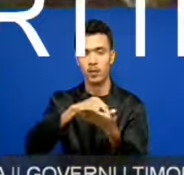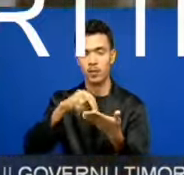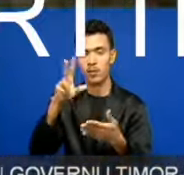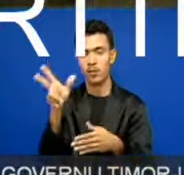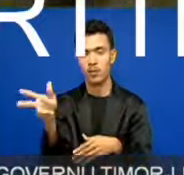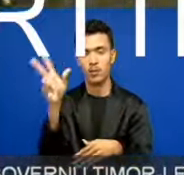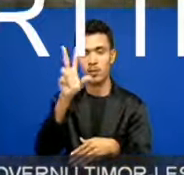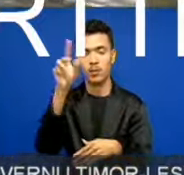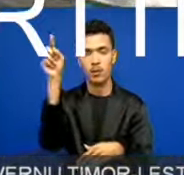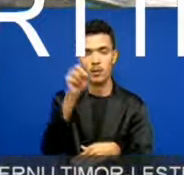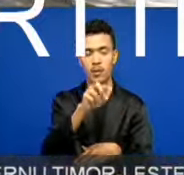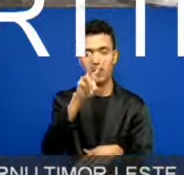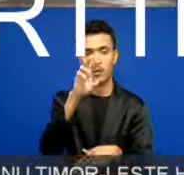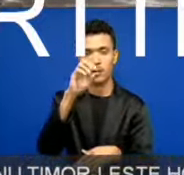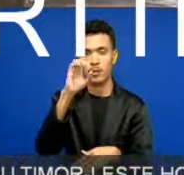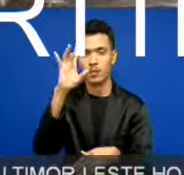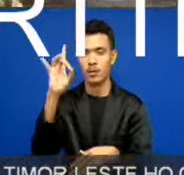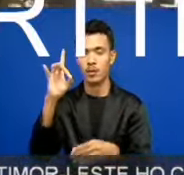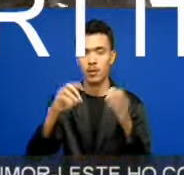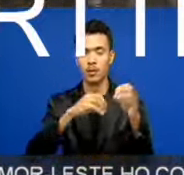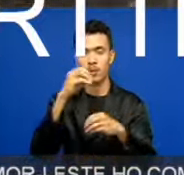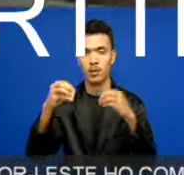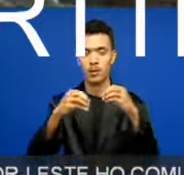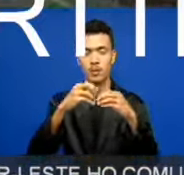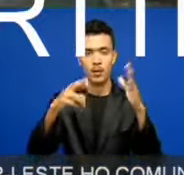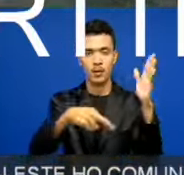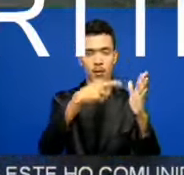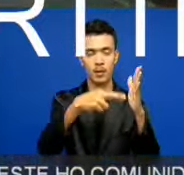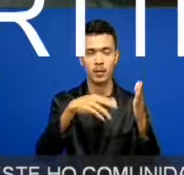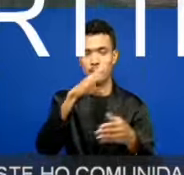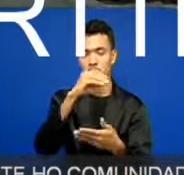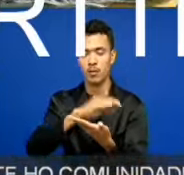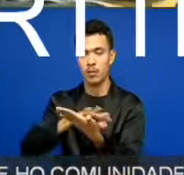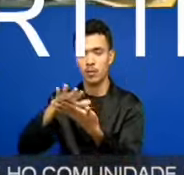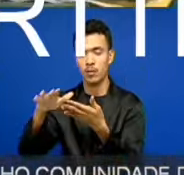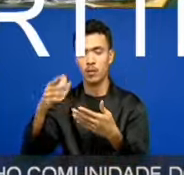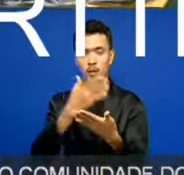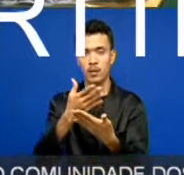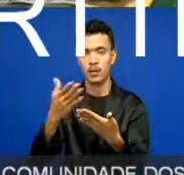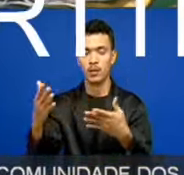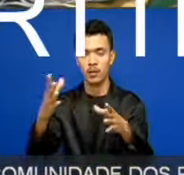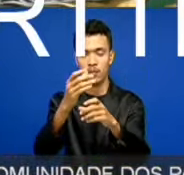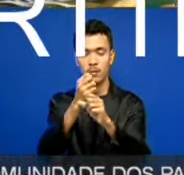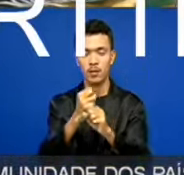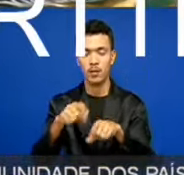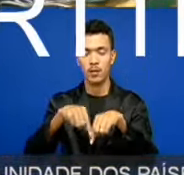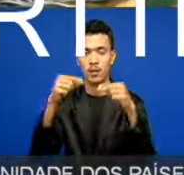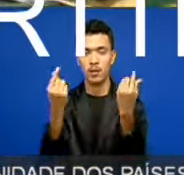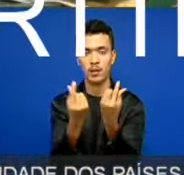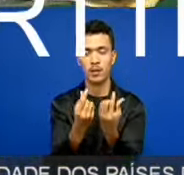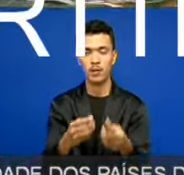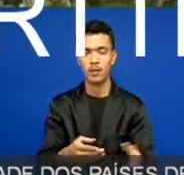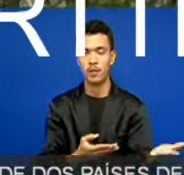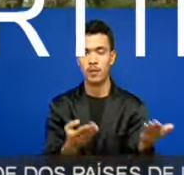barra rihundruawalo, conabá isiene no ordem pública. Produto nebe prende, equipa gestão mercado loriba